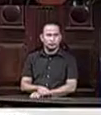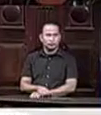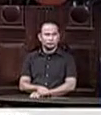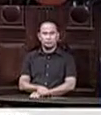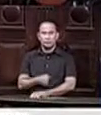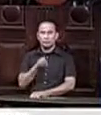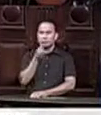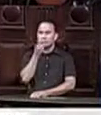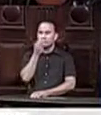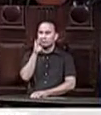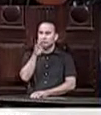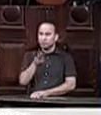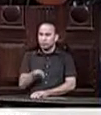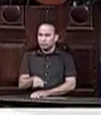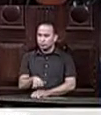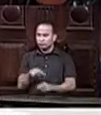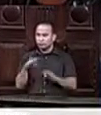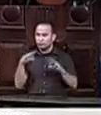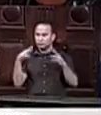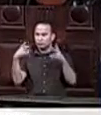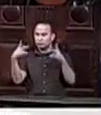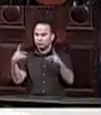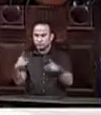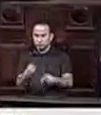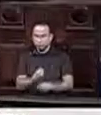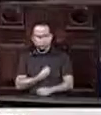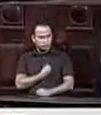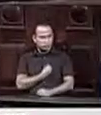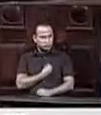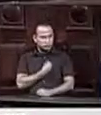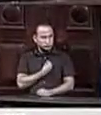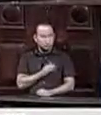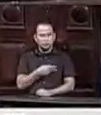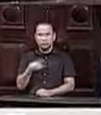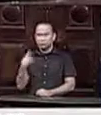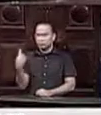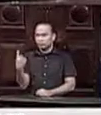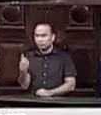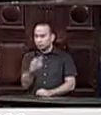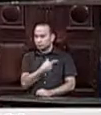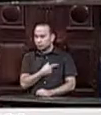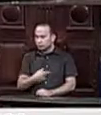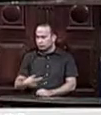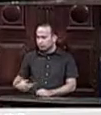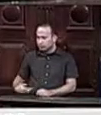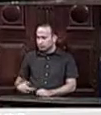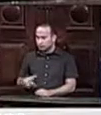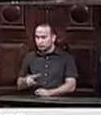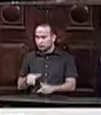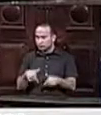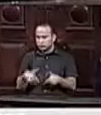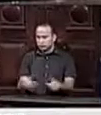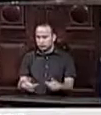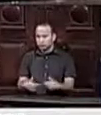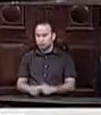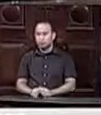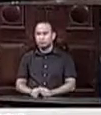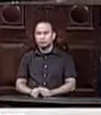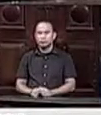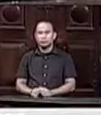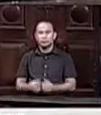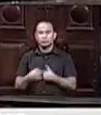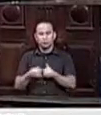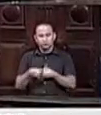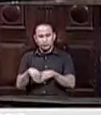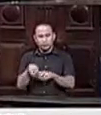Boa tarde a todas e todos. Eu quero cumprimentar a nossa presidente em exercício, deputada Fatinha, e iniciar